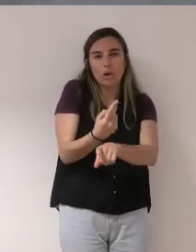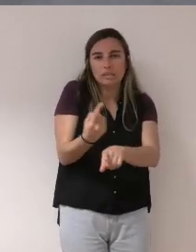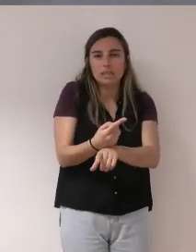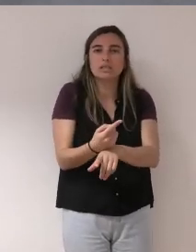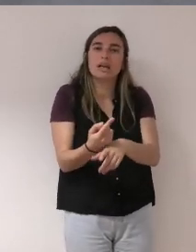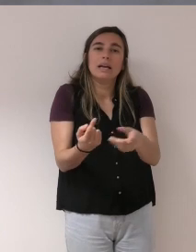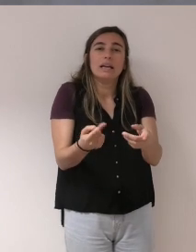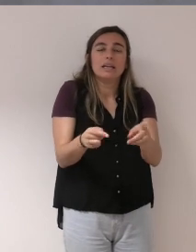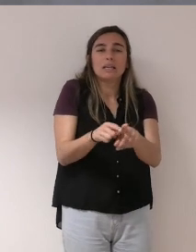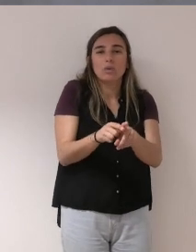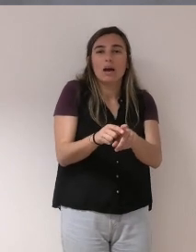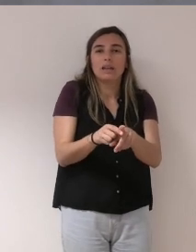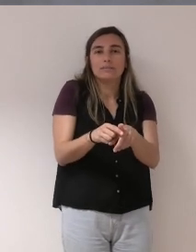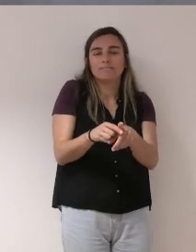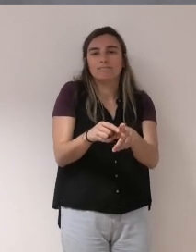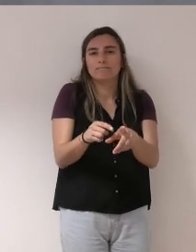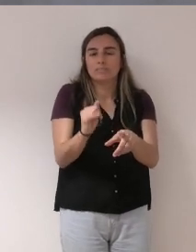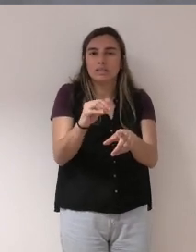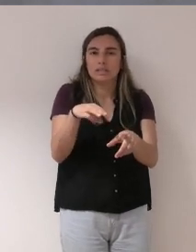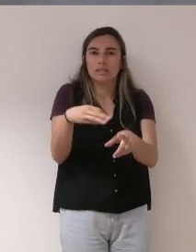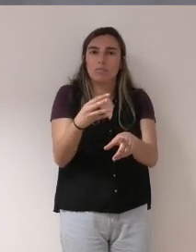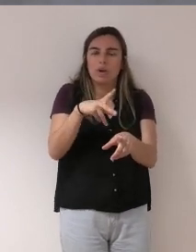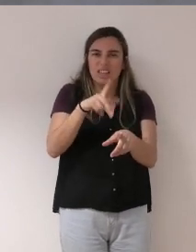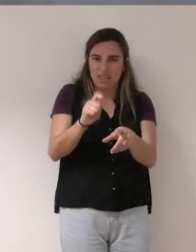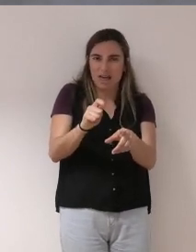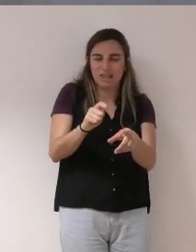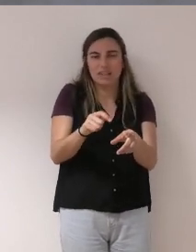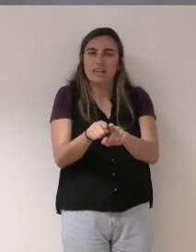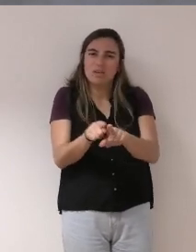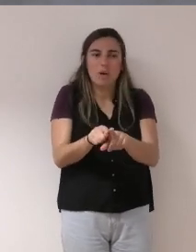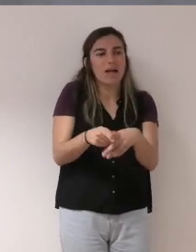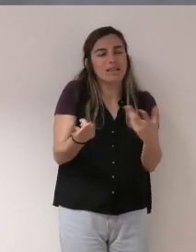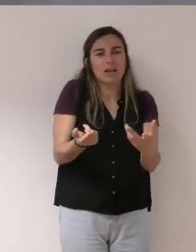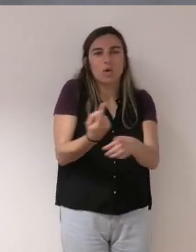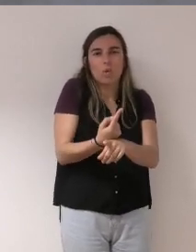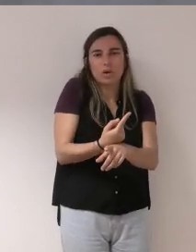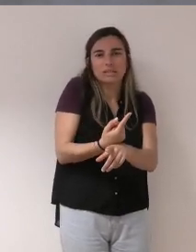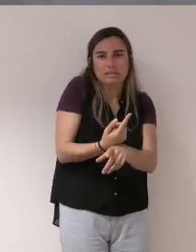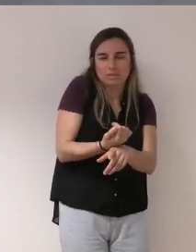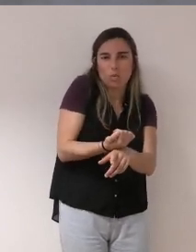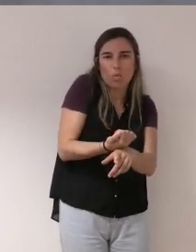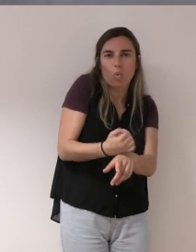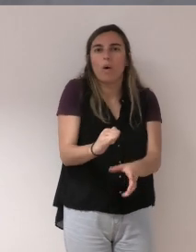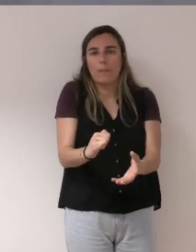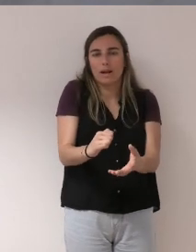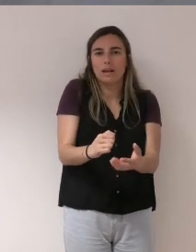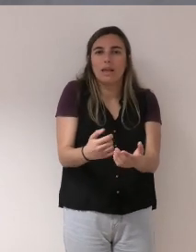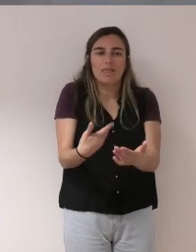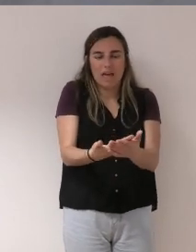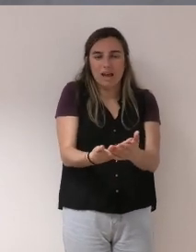violência. Eu gosto mais da primeira parte. A segunda parte já me parece mais frouxa. A impunidade gera sempre violência. Mas a civilização é a lei, culpa e